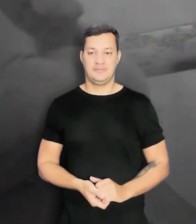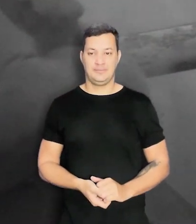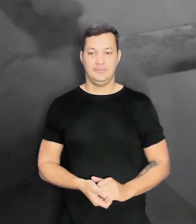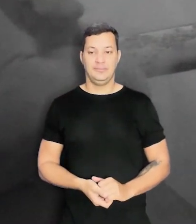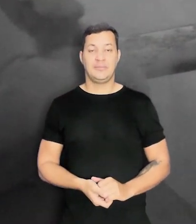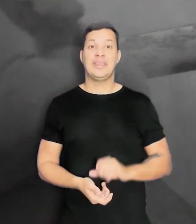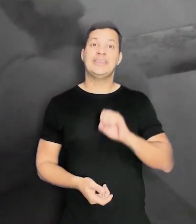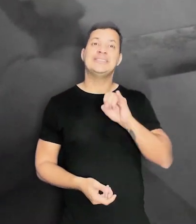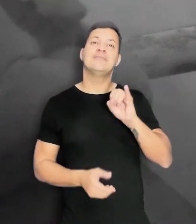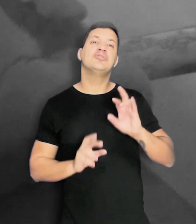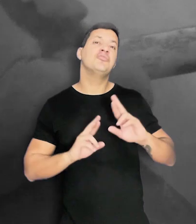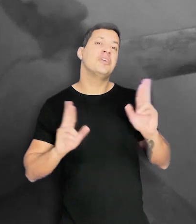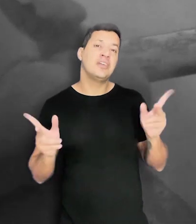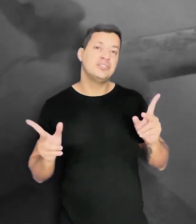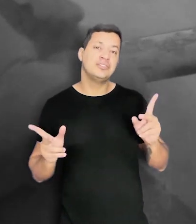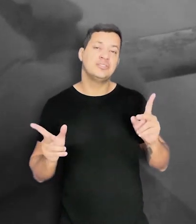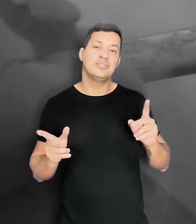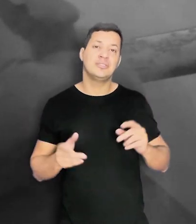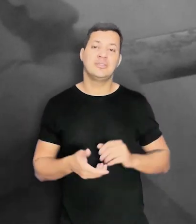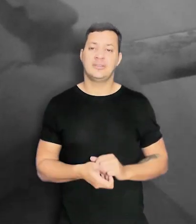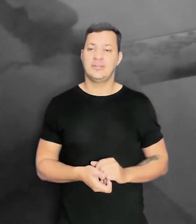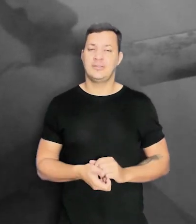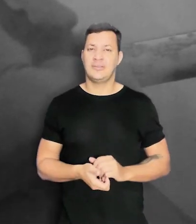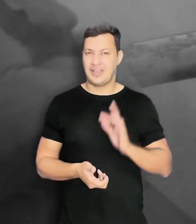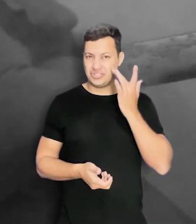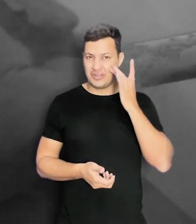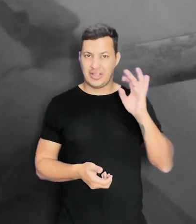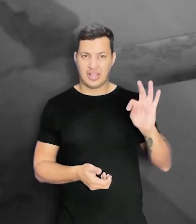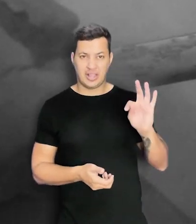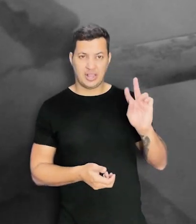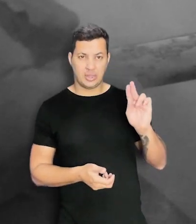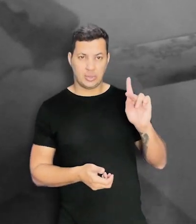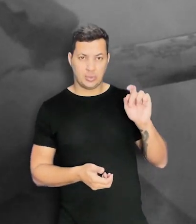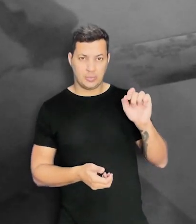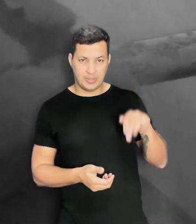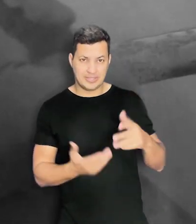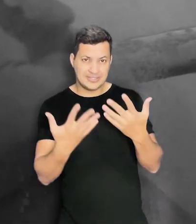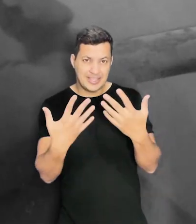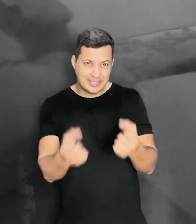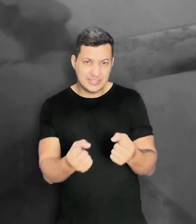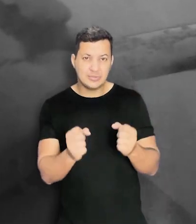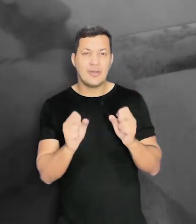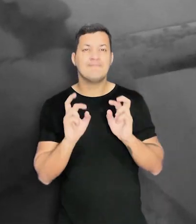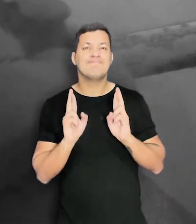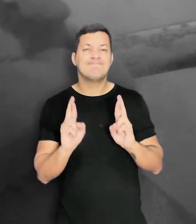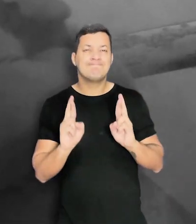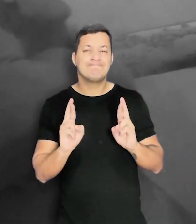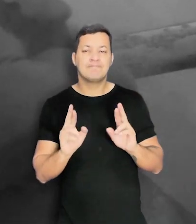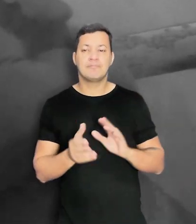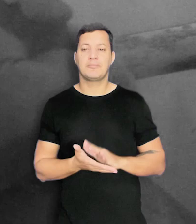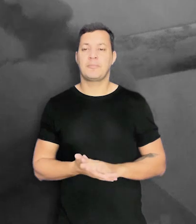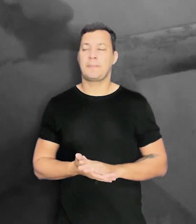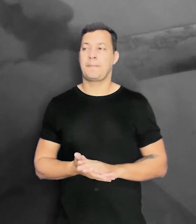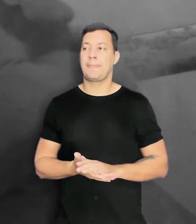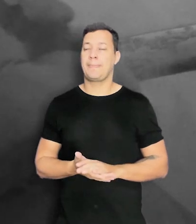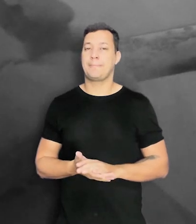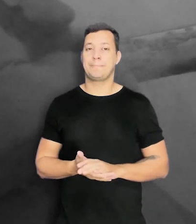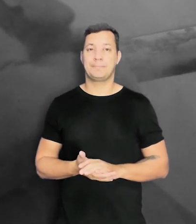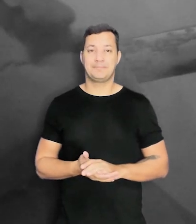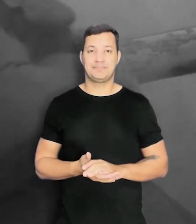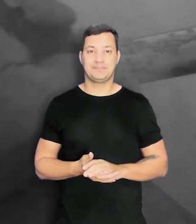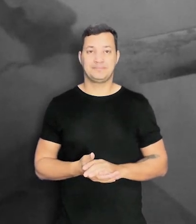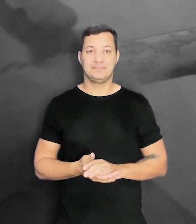E se fosse diferente? Será que Tupã atenderia a súplica? Oi, Paiá.